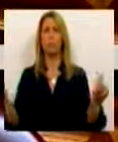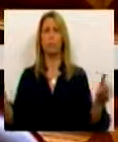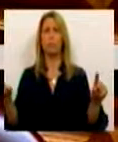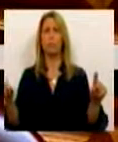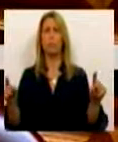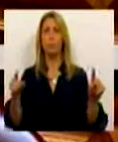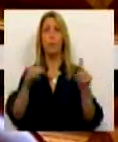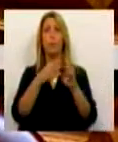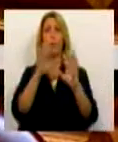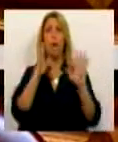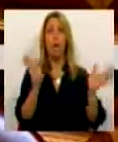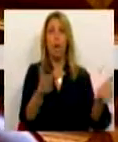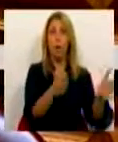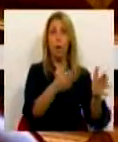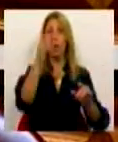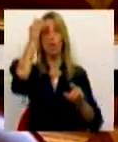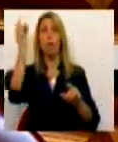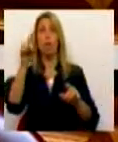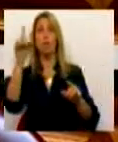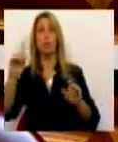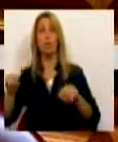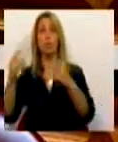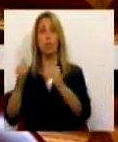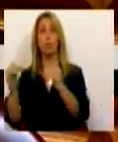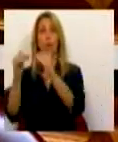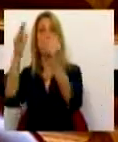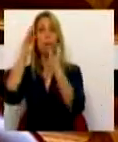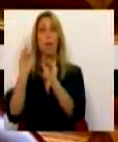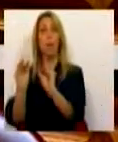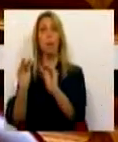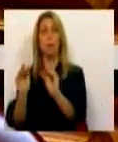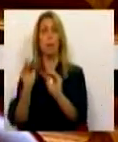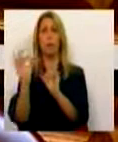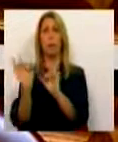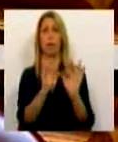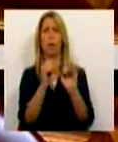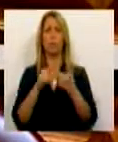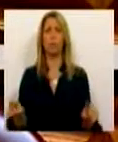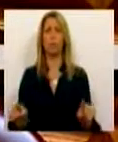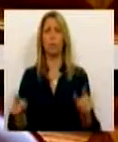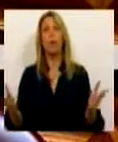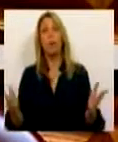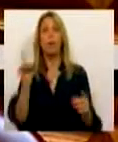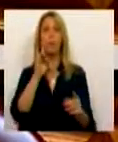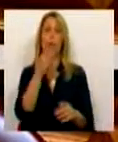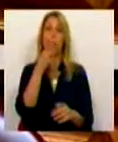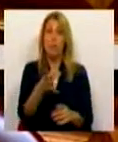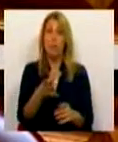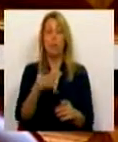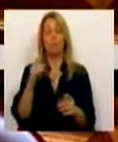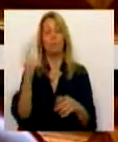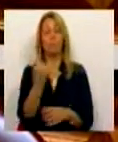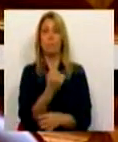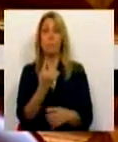educadores e docentes dos restantes ciclos. Importa referir que cada nível de ensino tem as suas